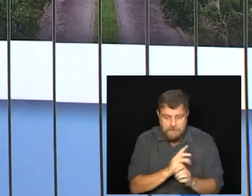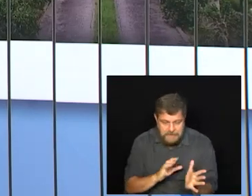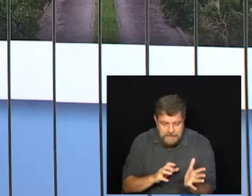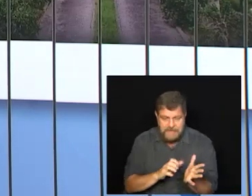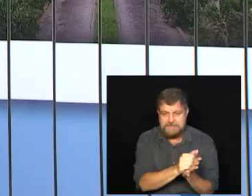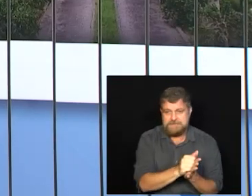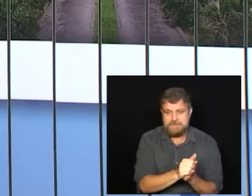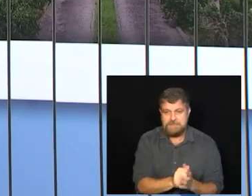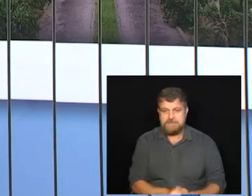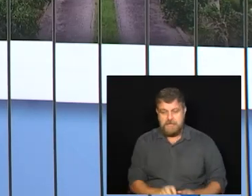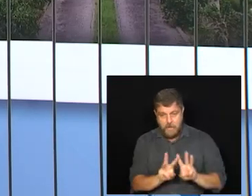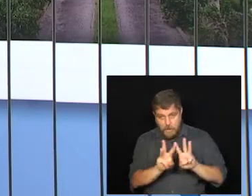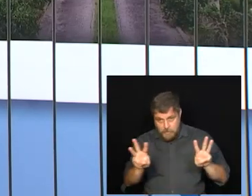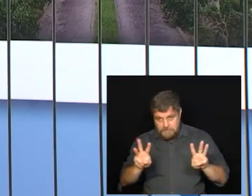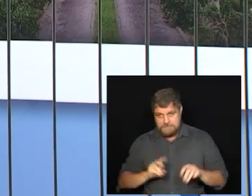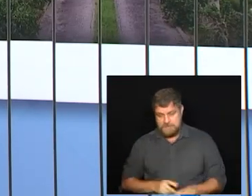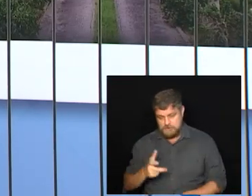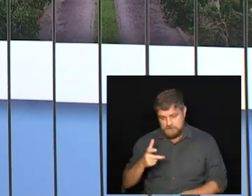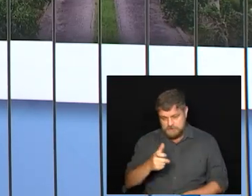no